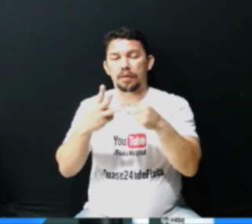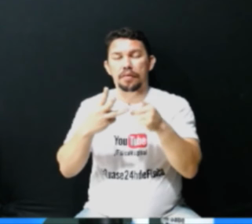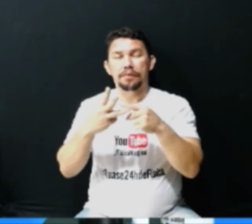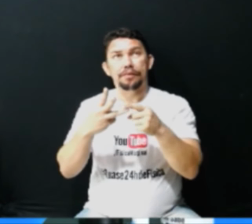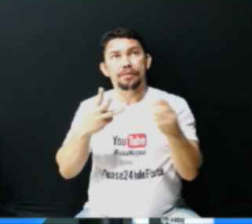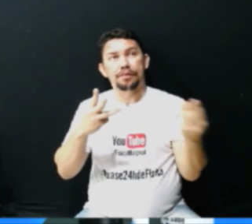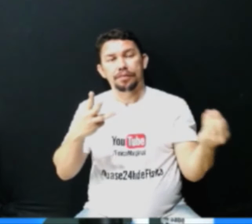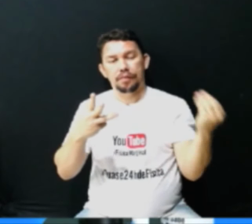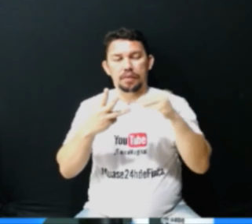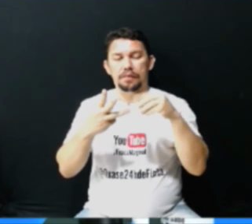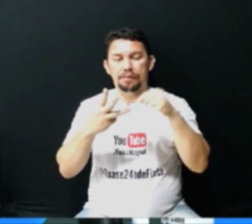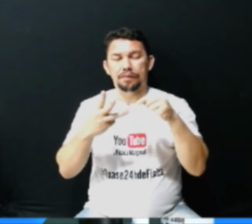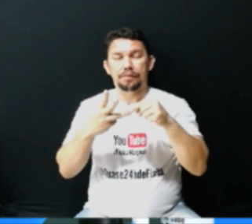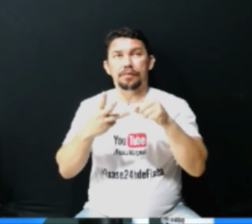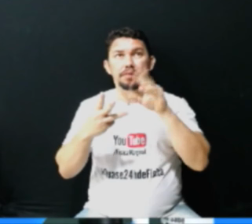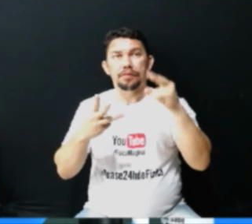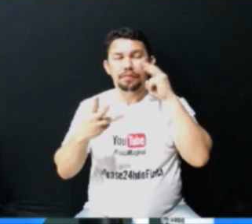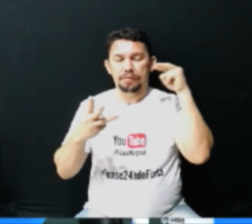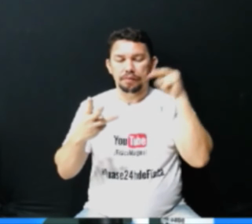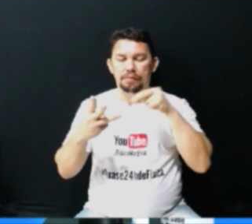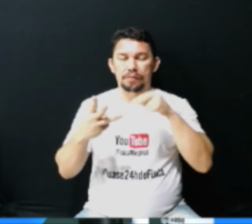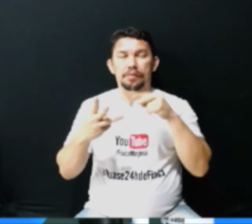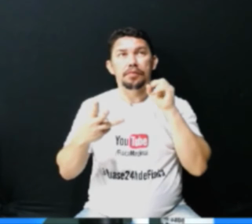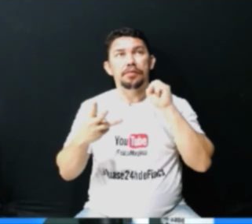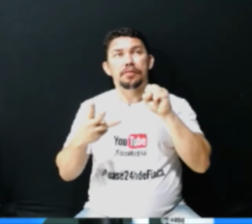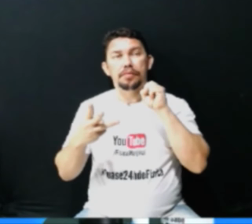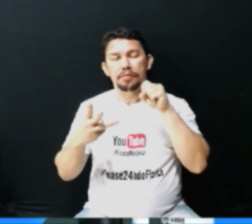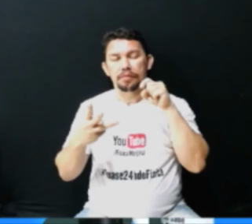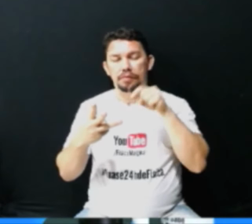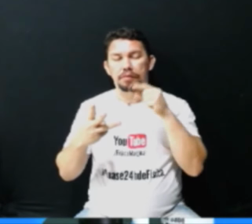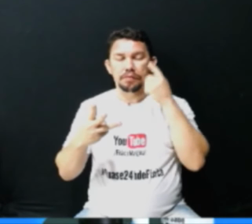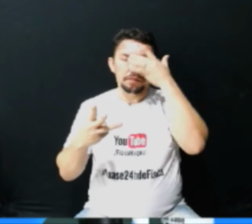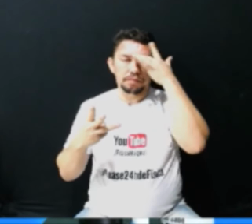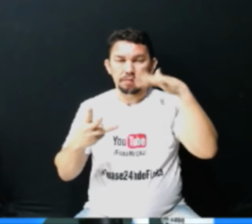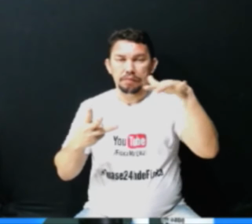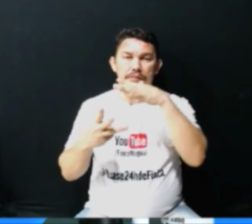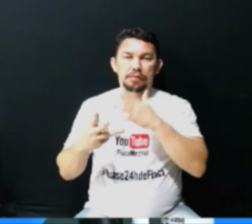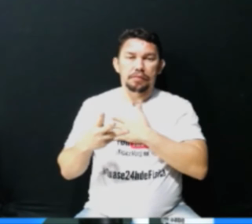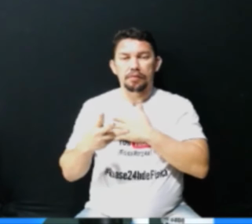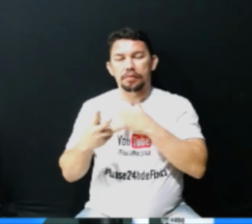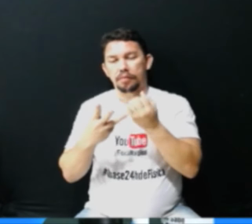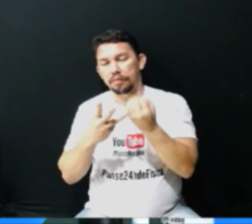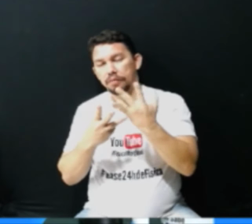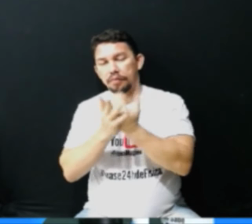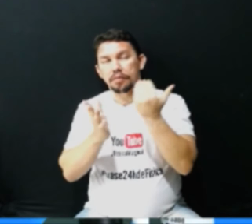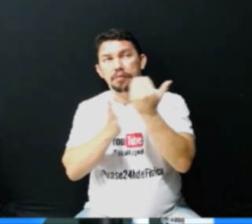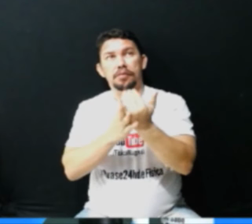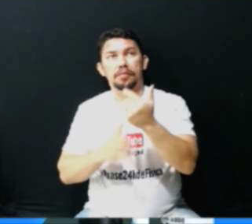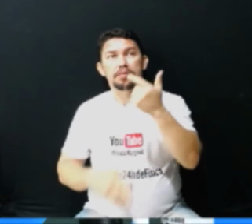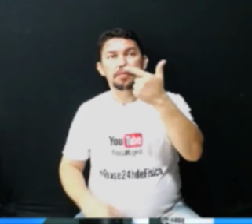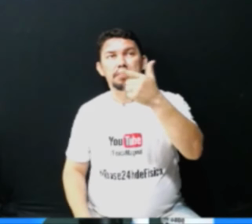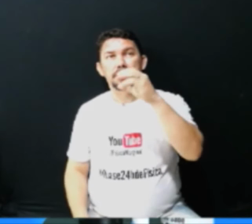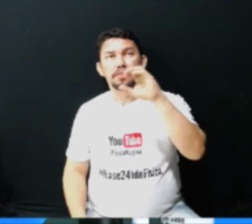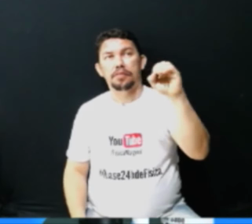E aí você vai observar, seguindo a lógica, então a corrente tem que aumentar mais 2,4. Então,